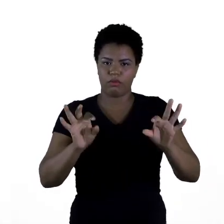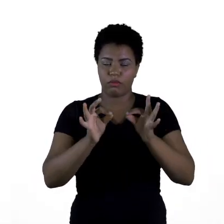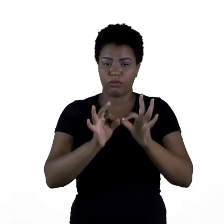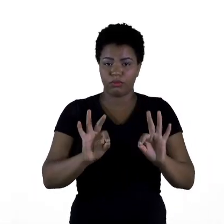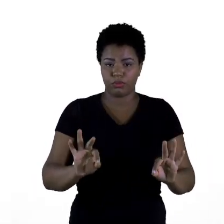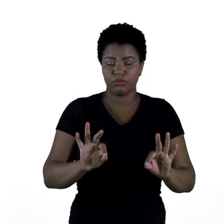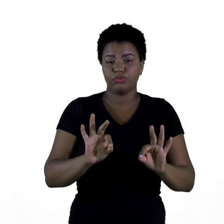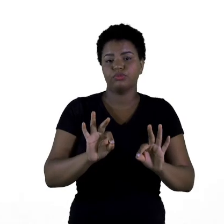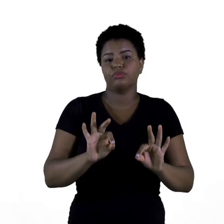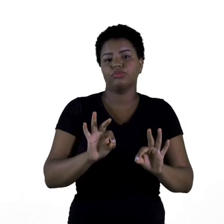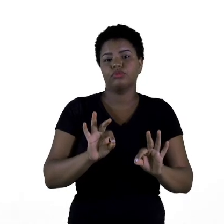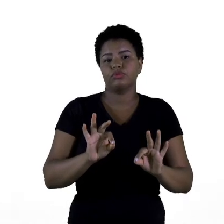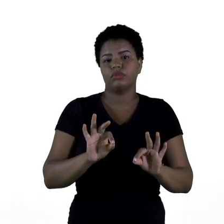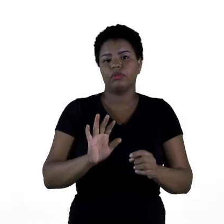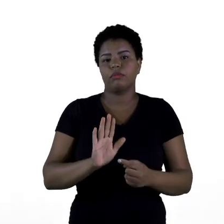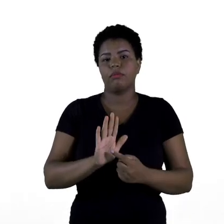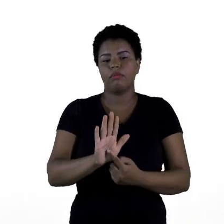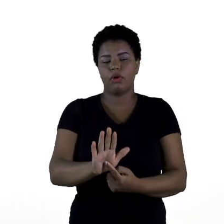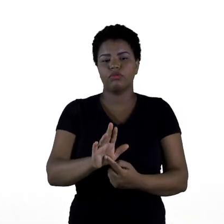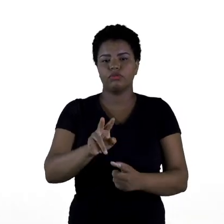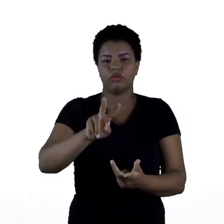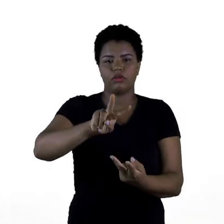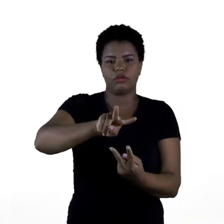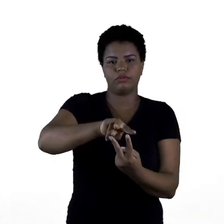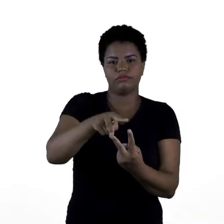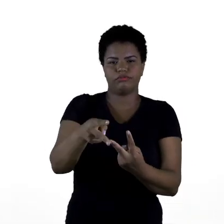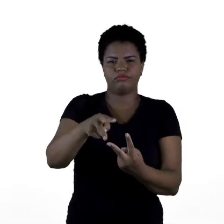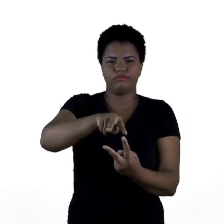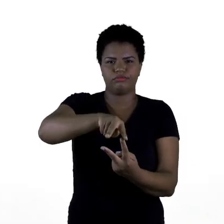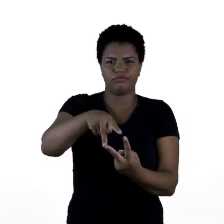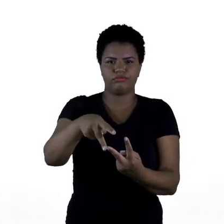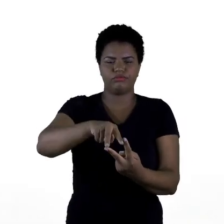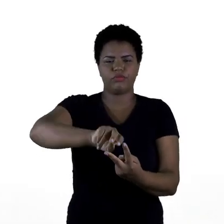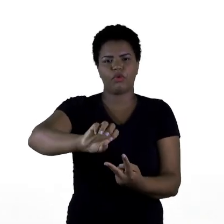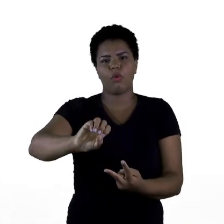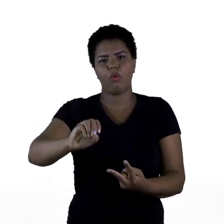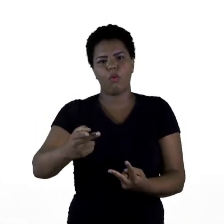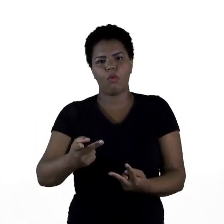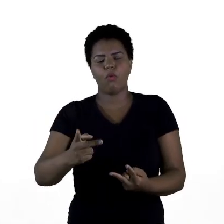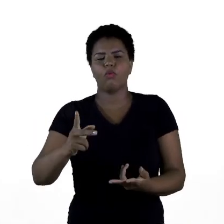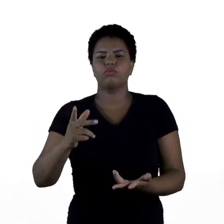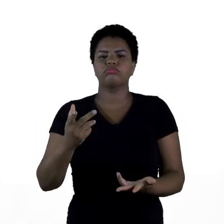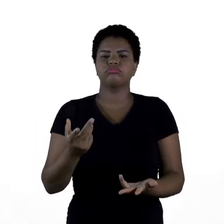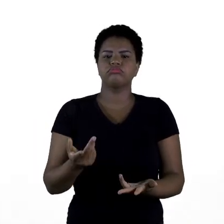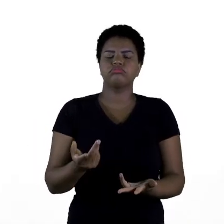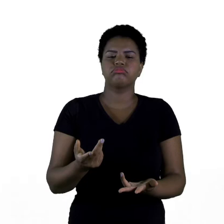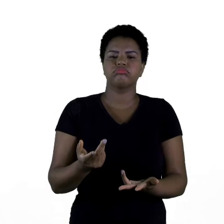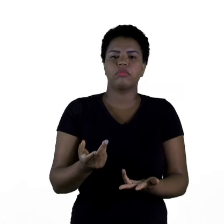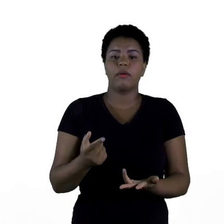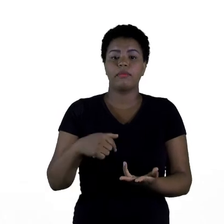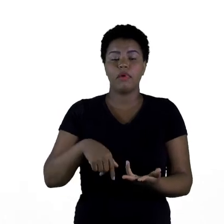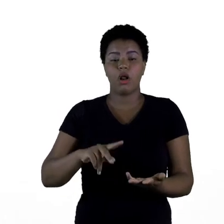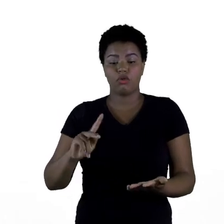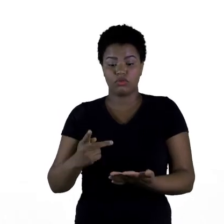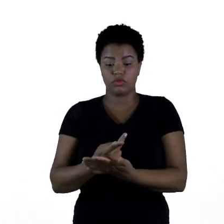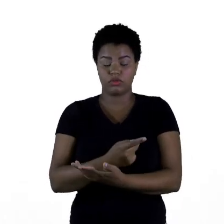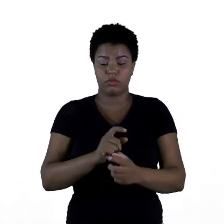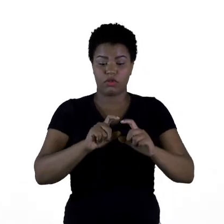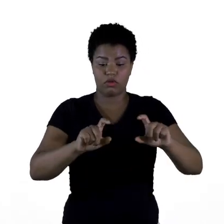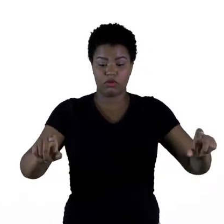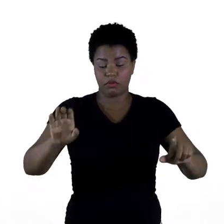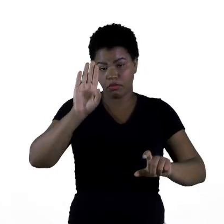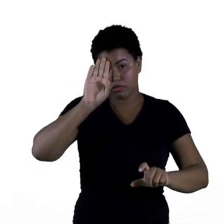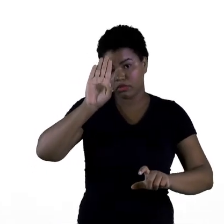exprimem hipóteses ou condição para que o fato da oração principal se